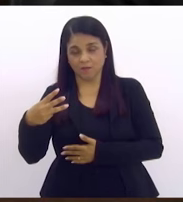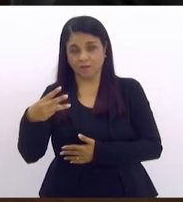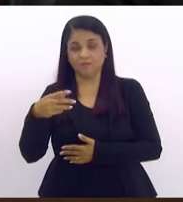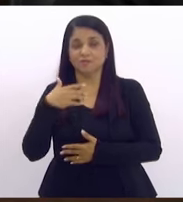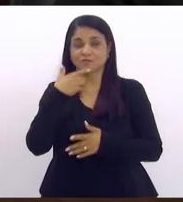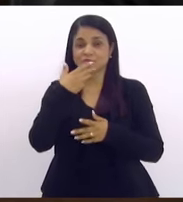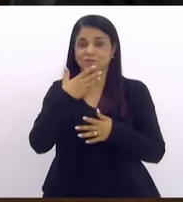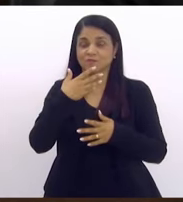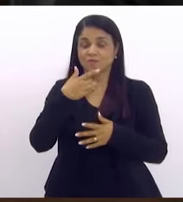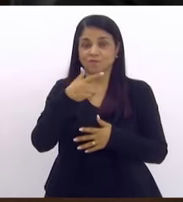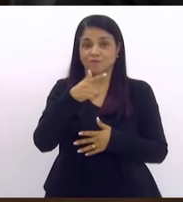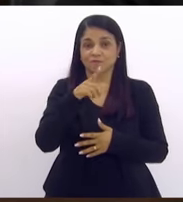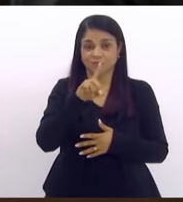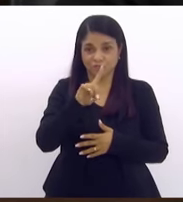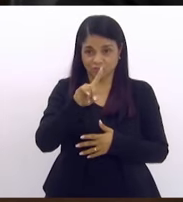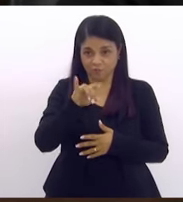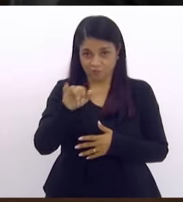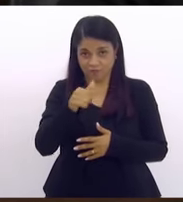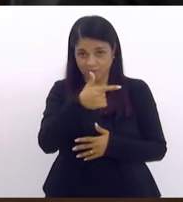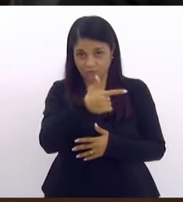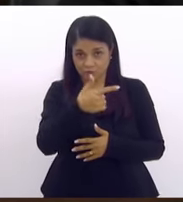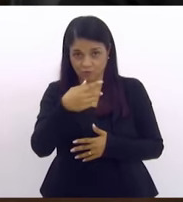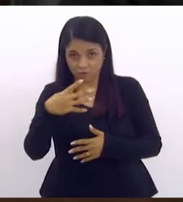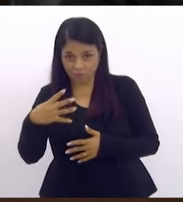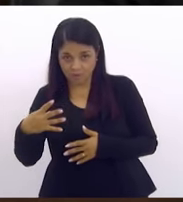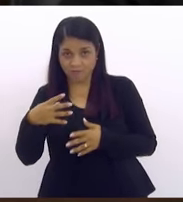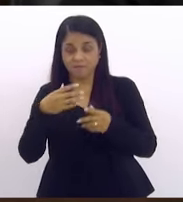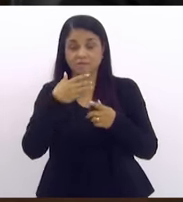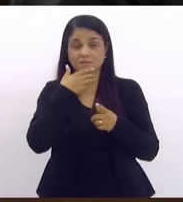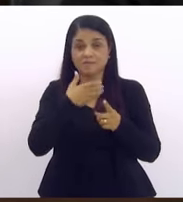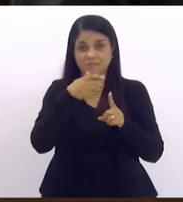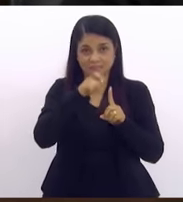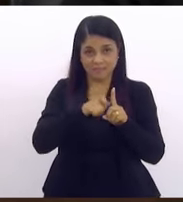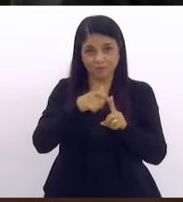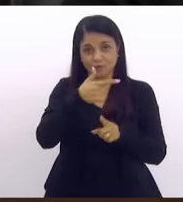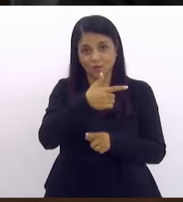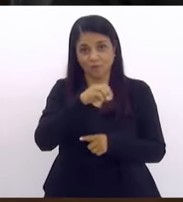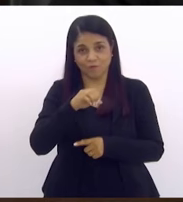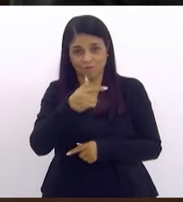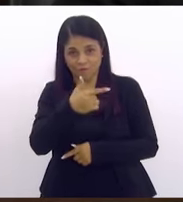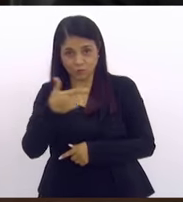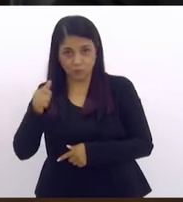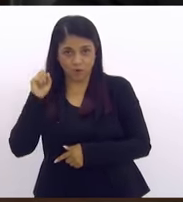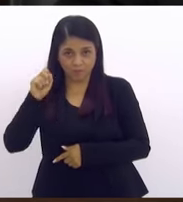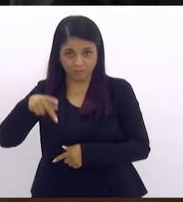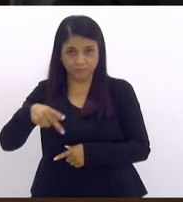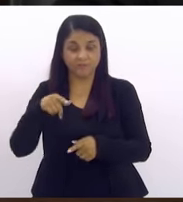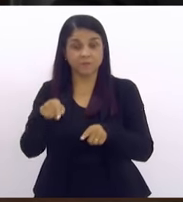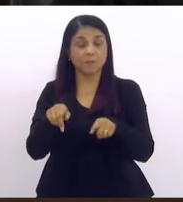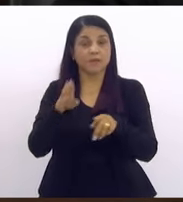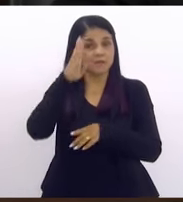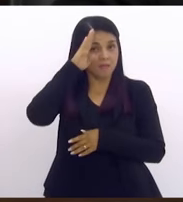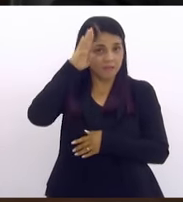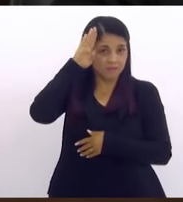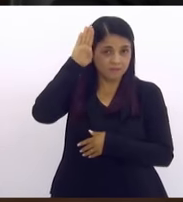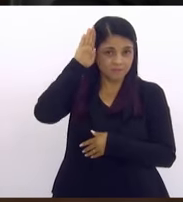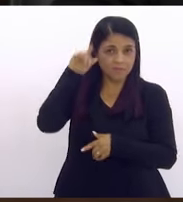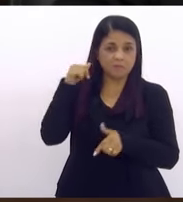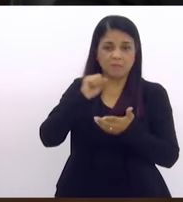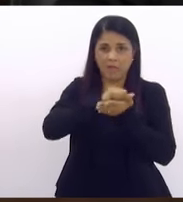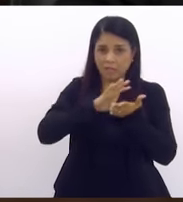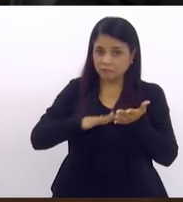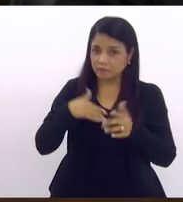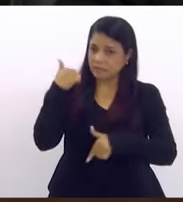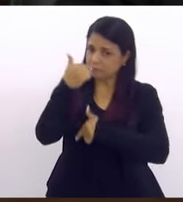já seria bastante a minha fala porém há muito mais no âmbito acadêmico Ivan também possui uma atividade